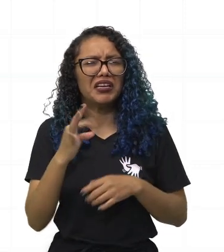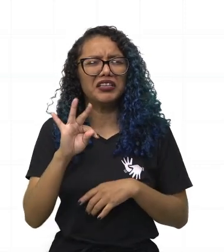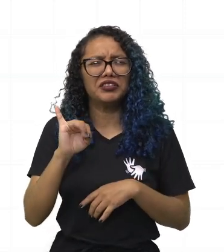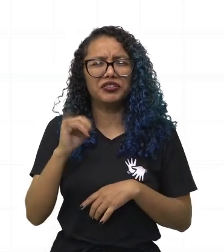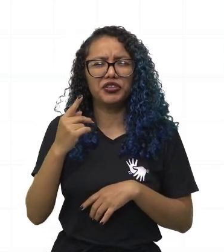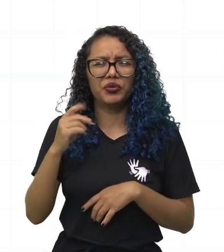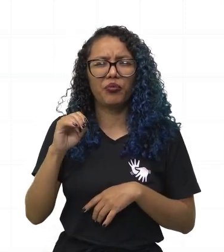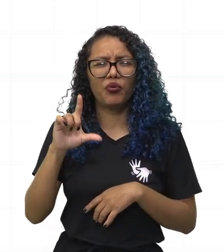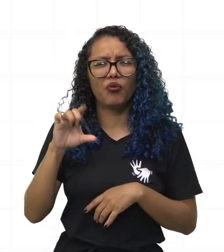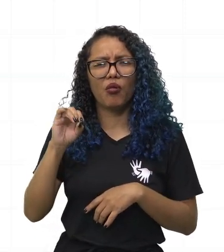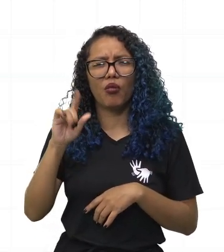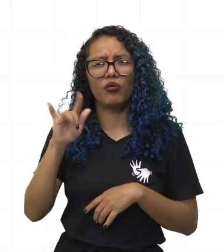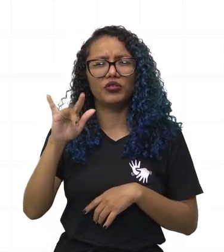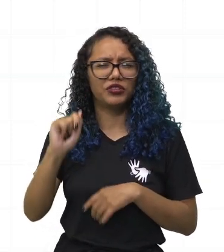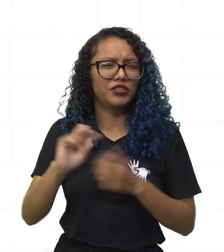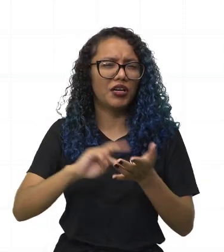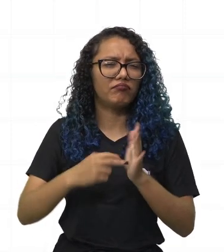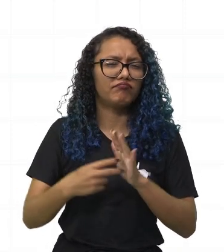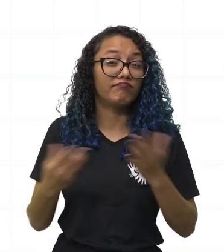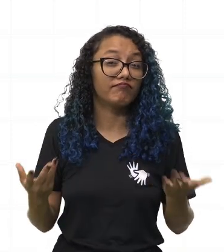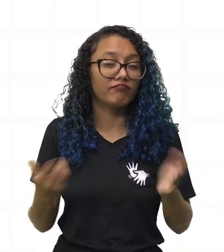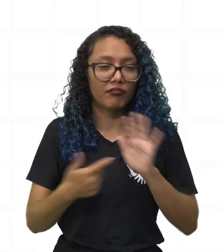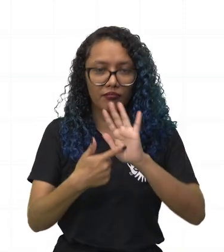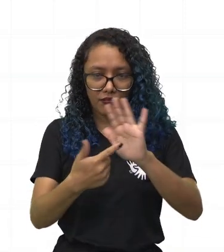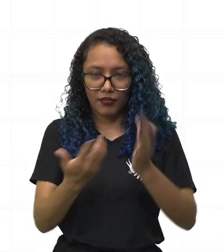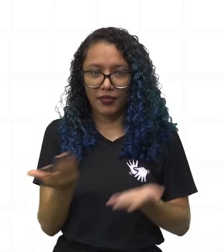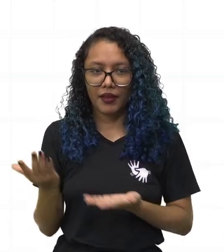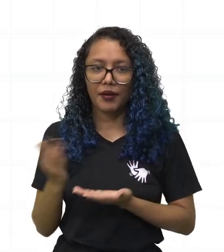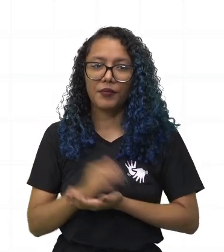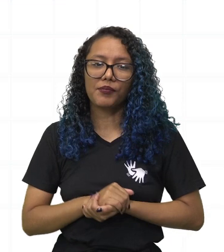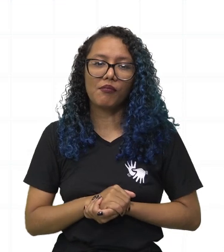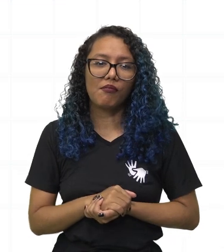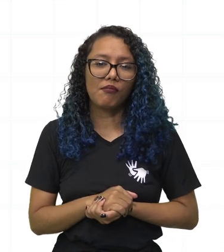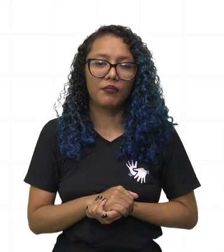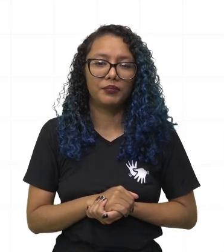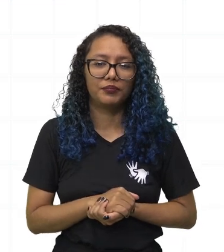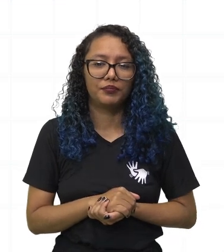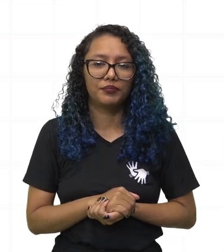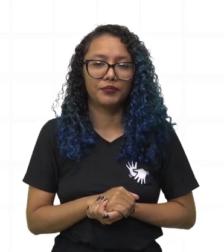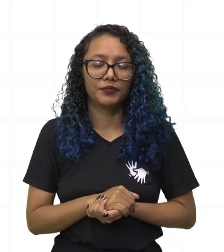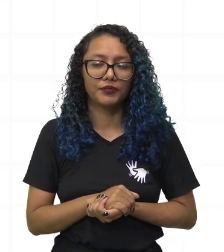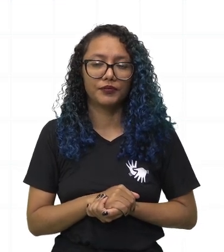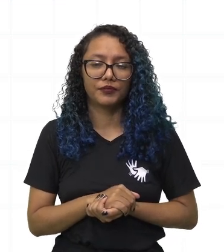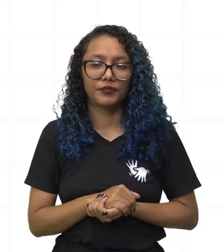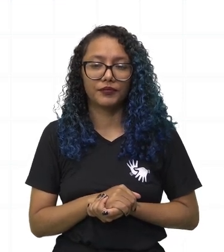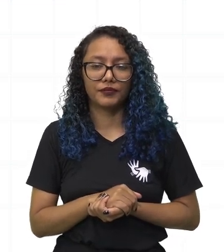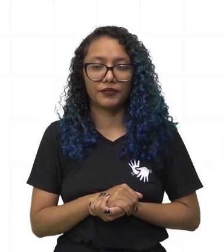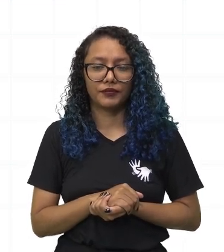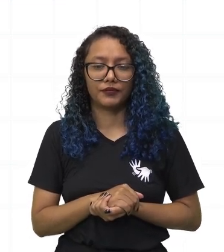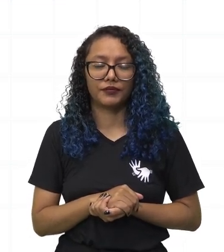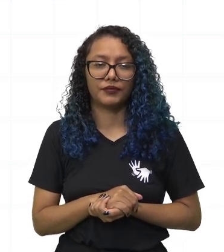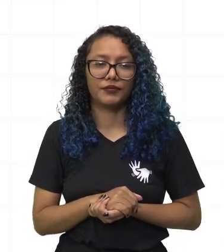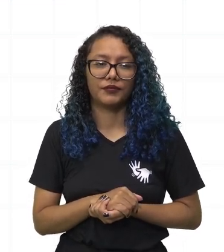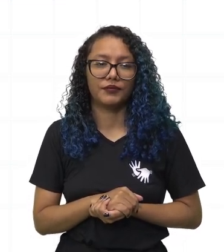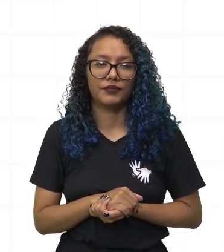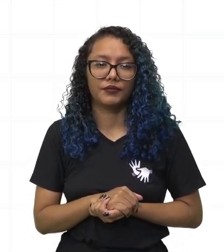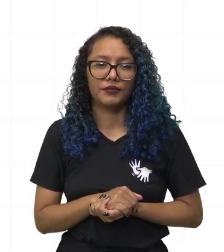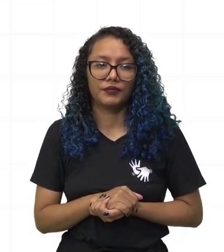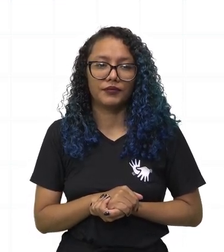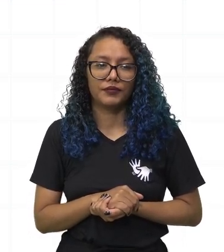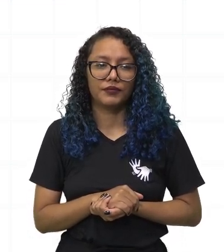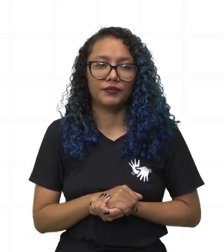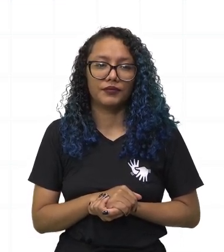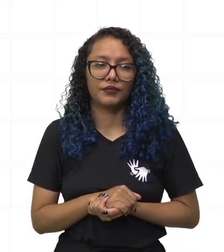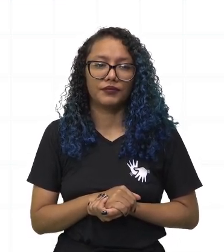tipologia textual? Então vamos ver. Muito bem, olha só. Tipologia textual é